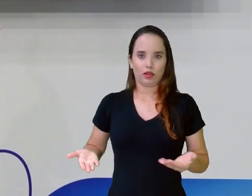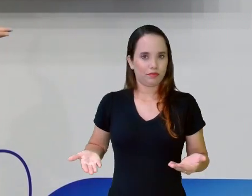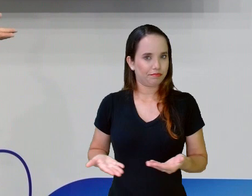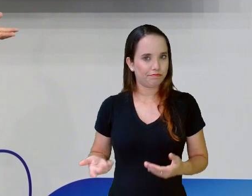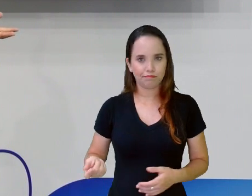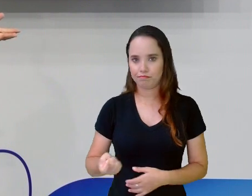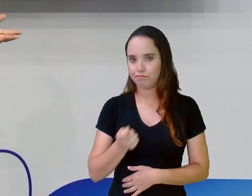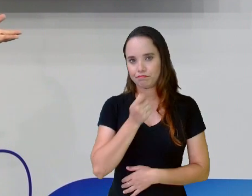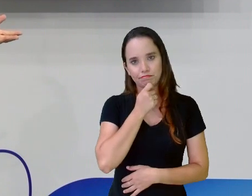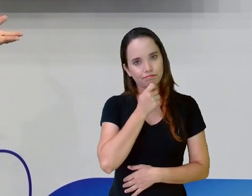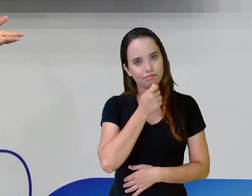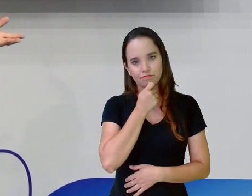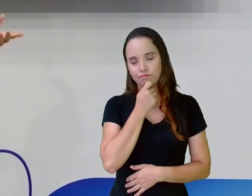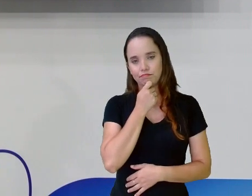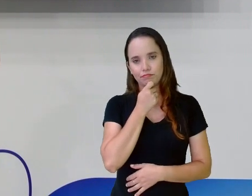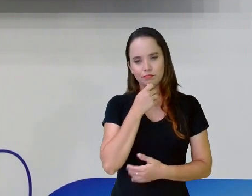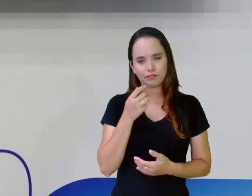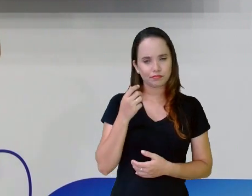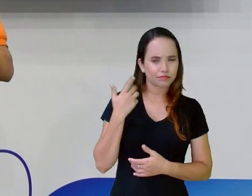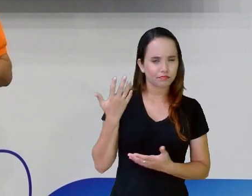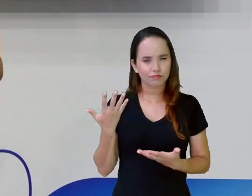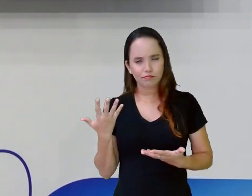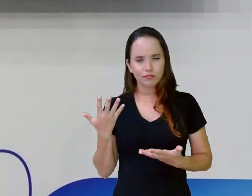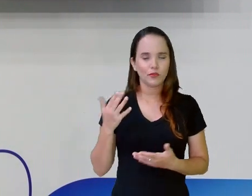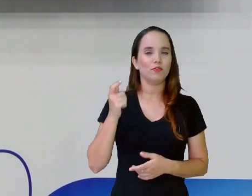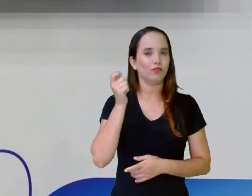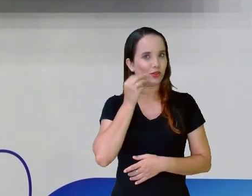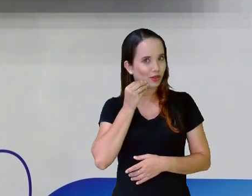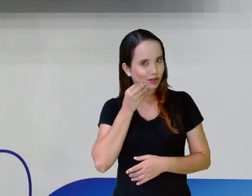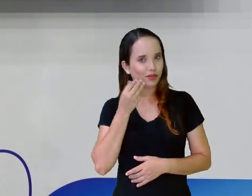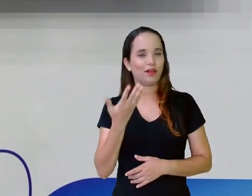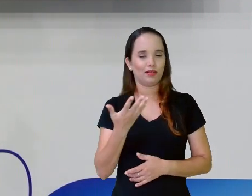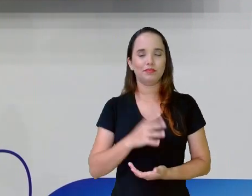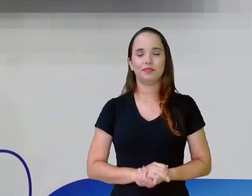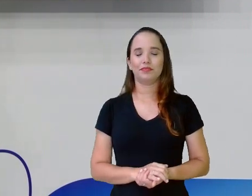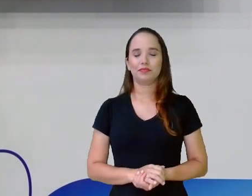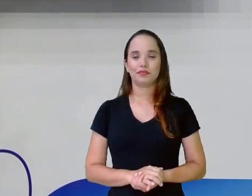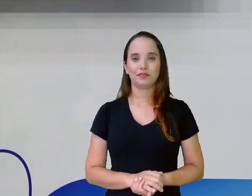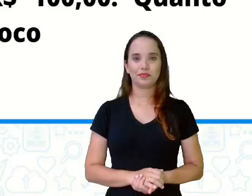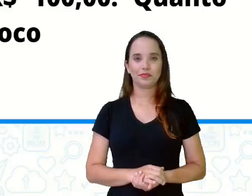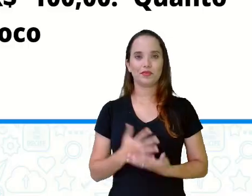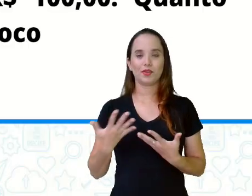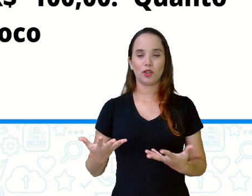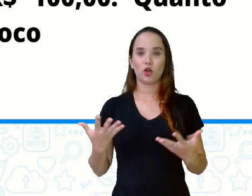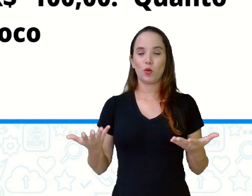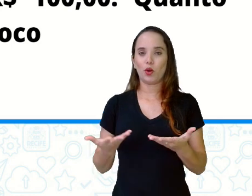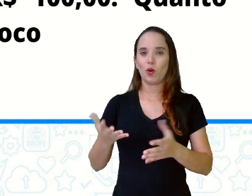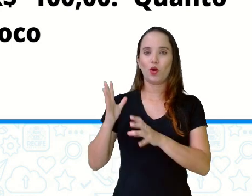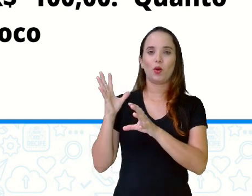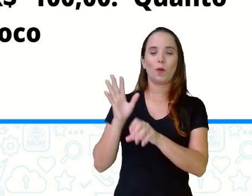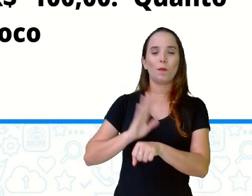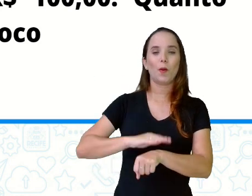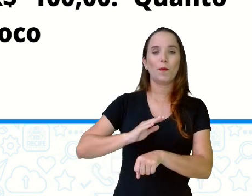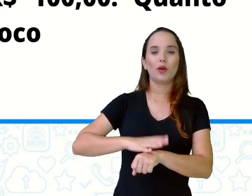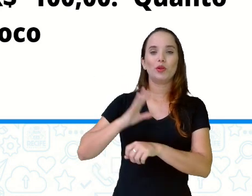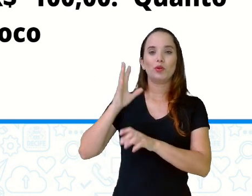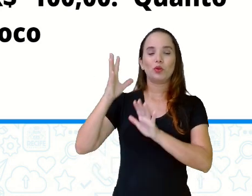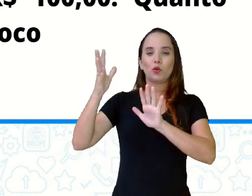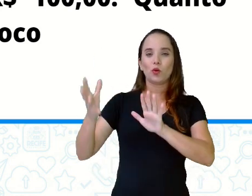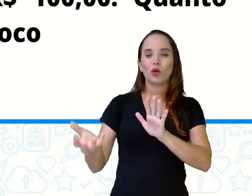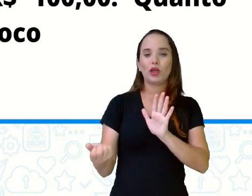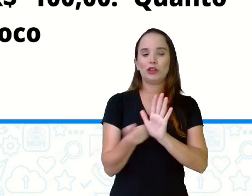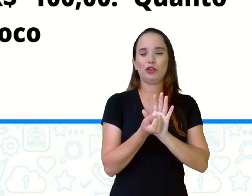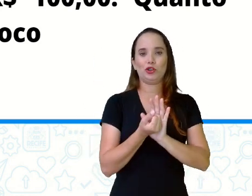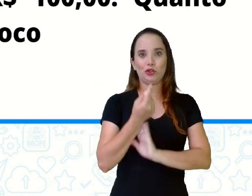consegui. Será que esse ano eu consigo? Eu vou tentar. Vamos para a hora do registro, quinto ano.